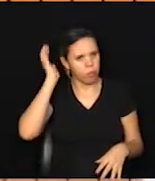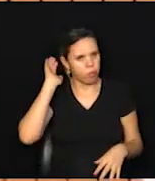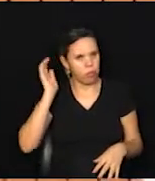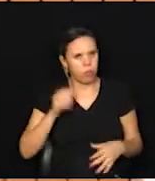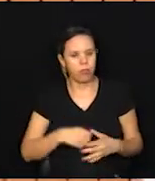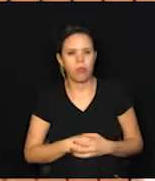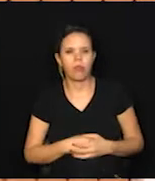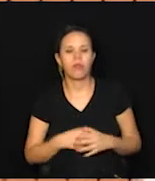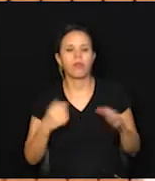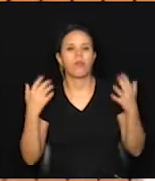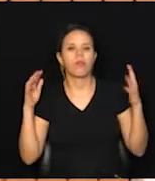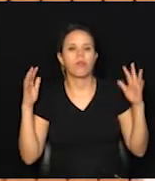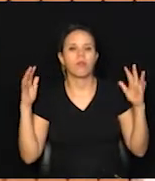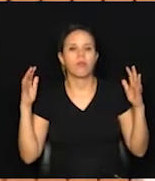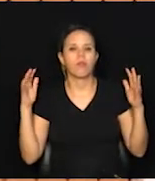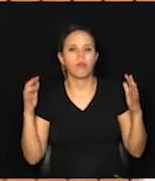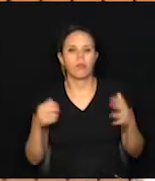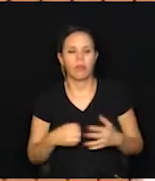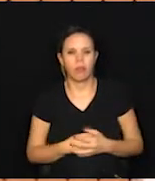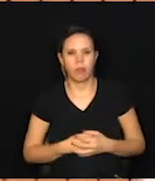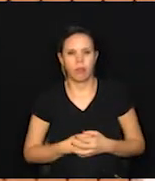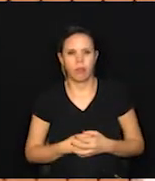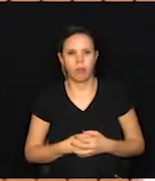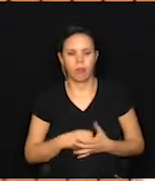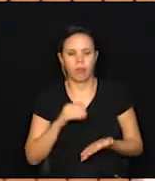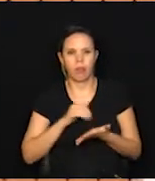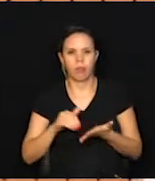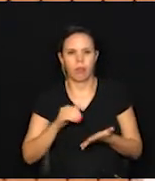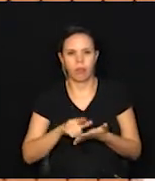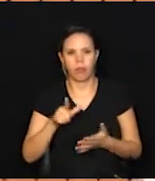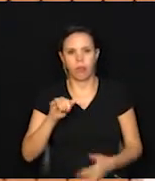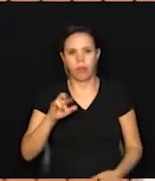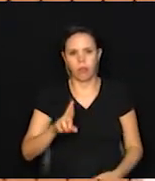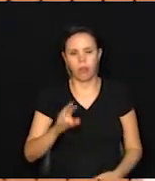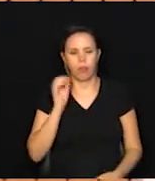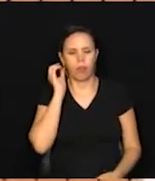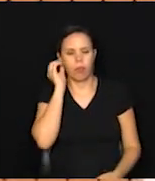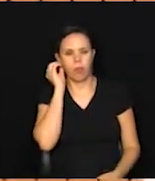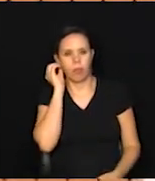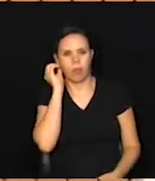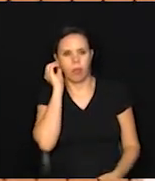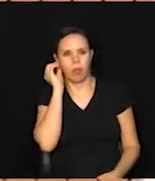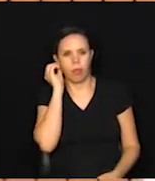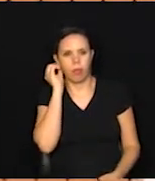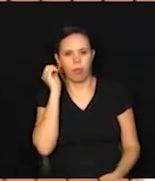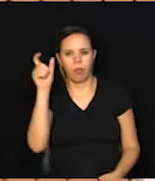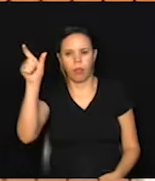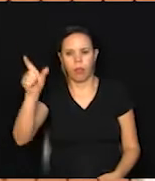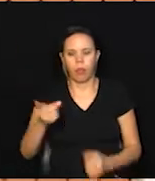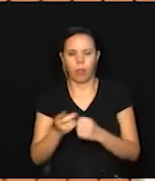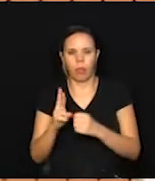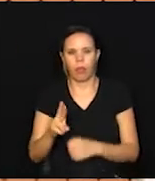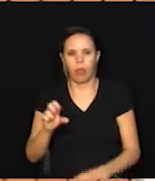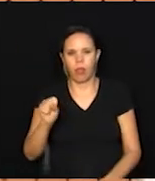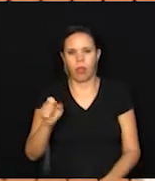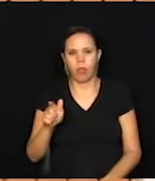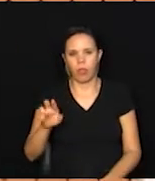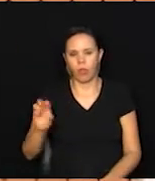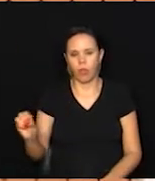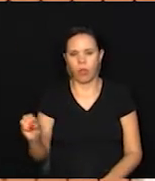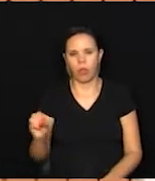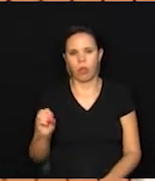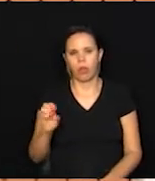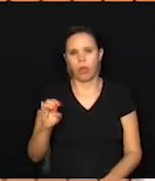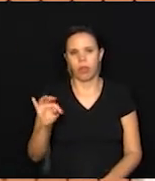Saad, parabenizar o secretário Laís Zambon, parabenizar o senhor, doutor Sérgio, doutora Cintia e toda a